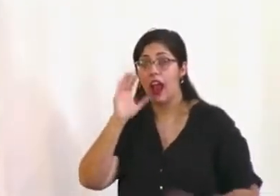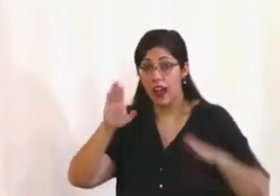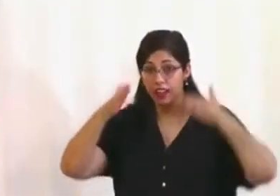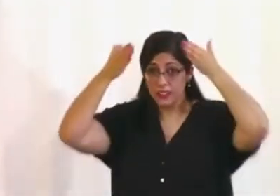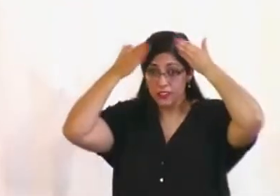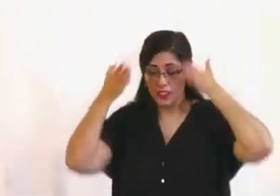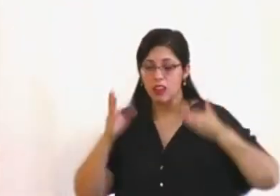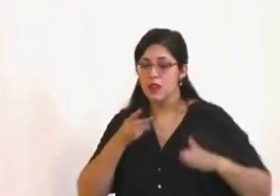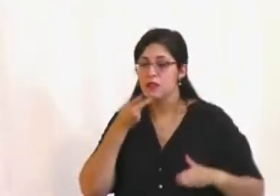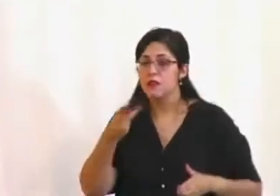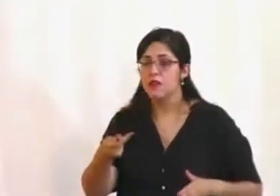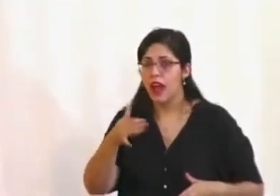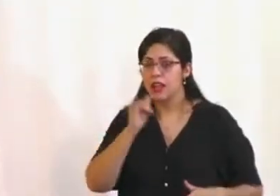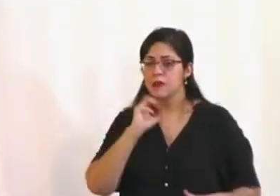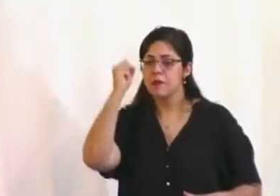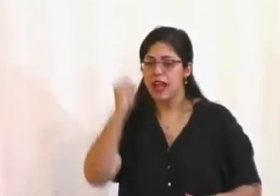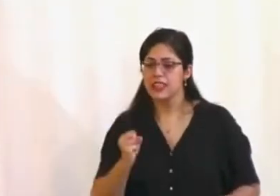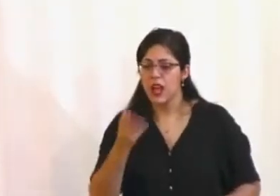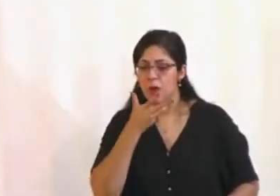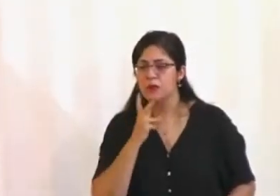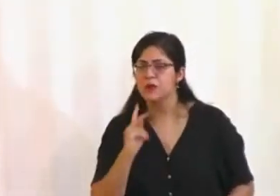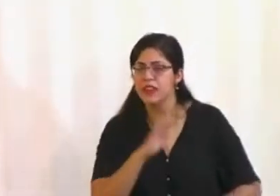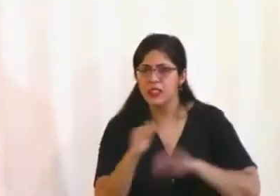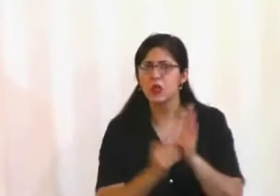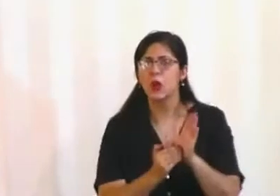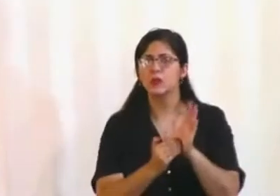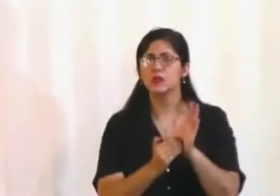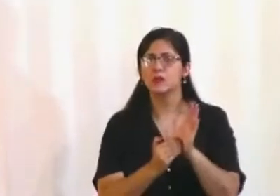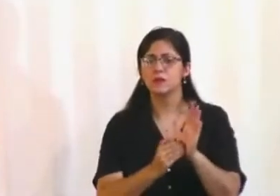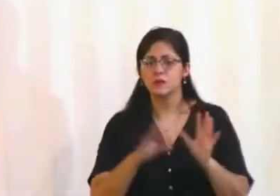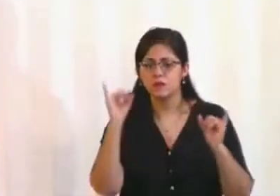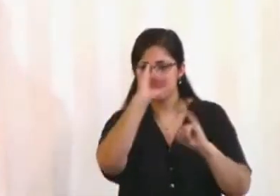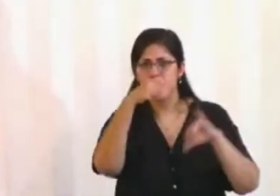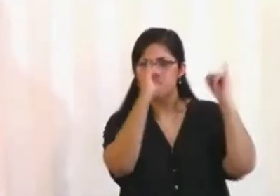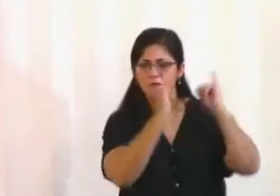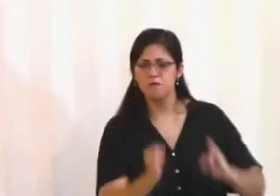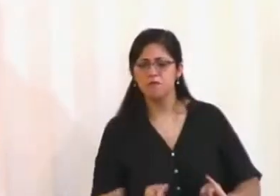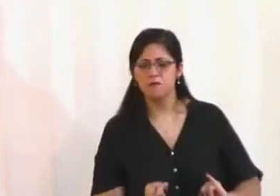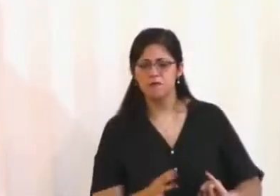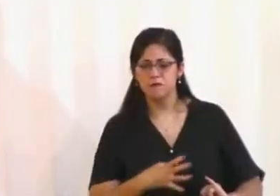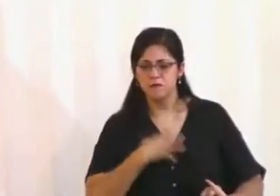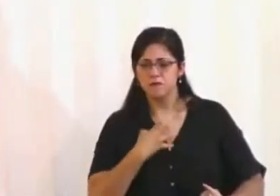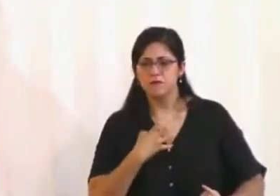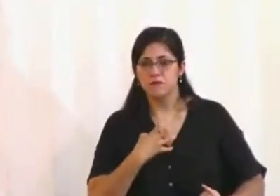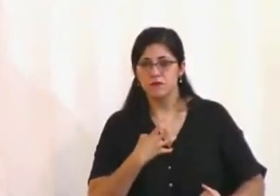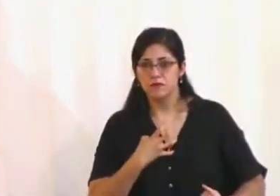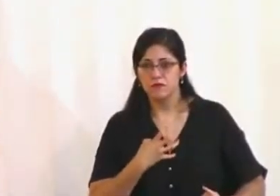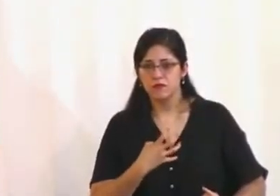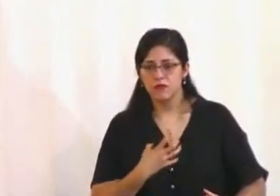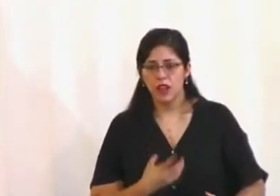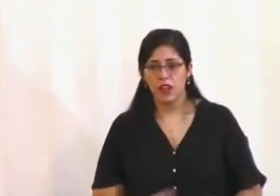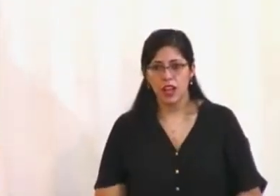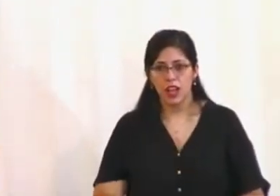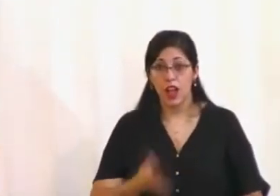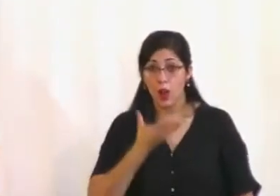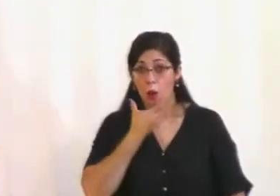cisternas alguns profetas. Ele vai cuidar desses profetas. Acabe está perseguindo Elias. Acabe que é a cabeça de